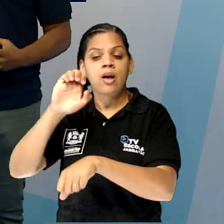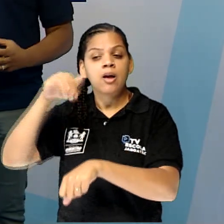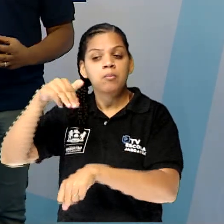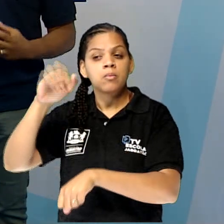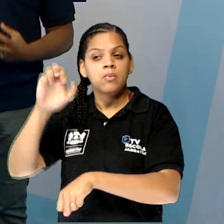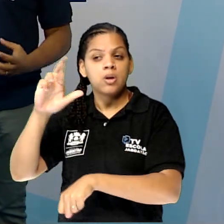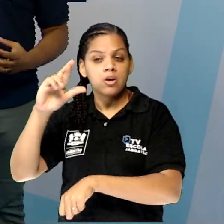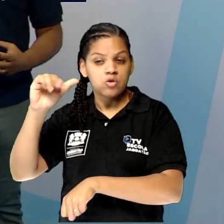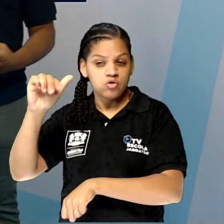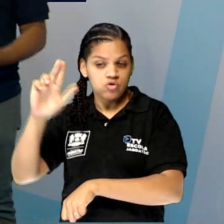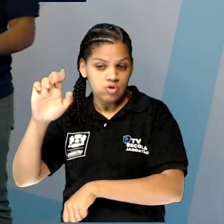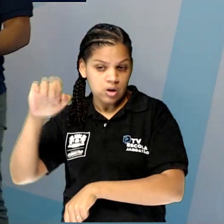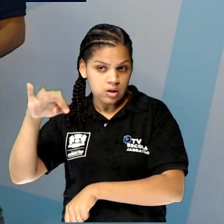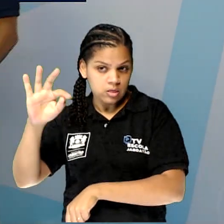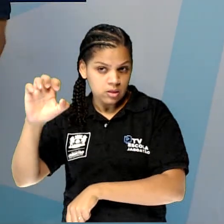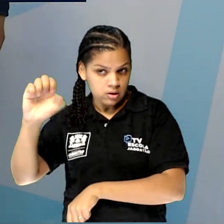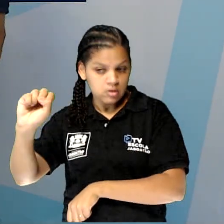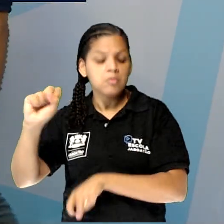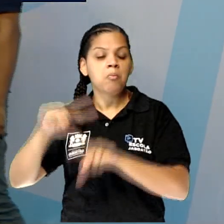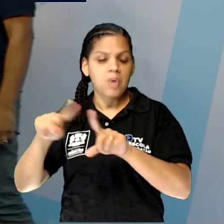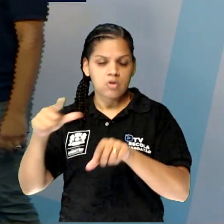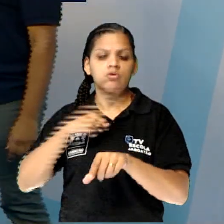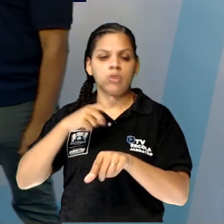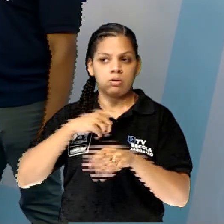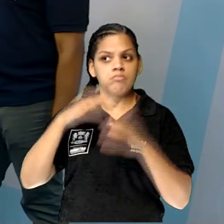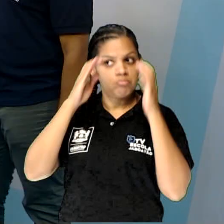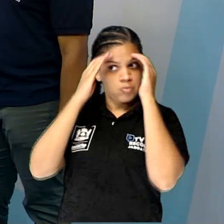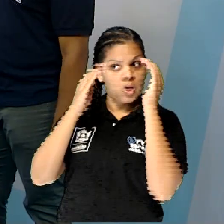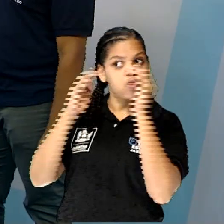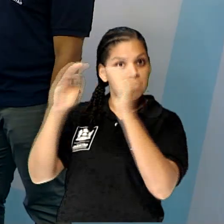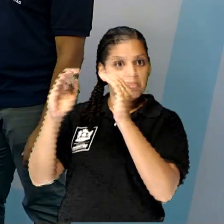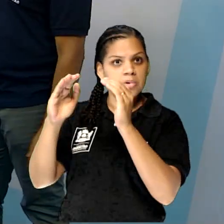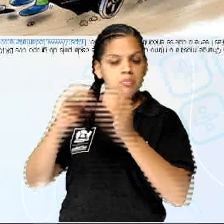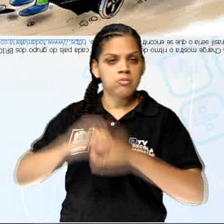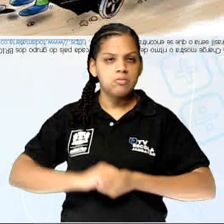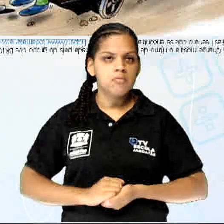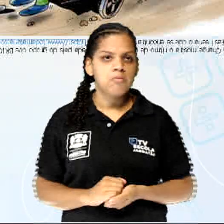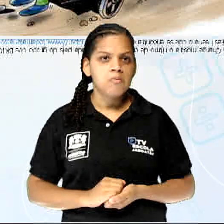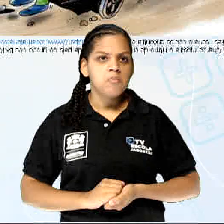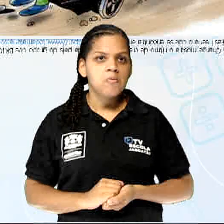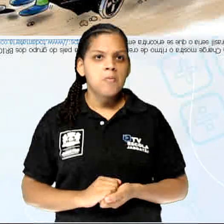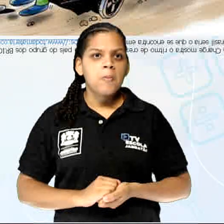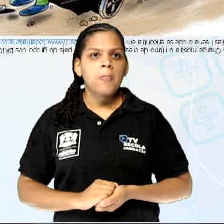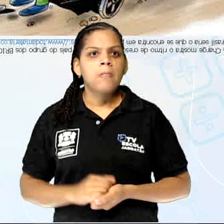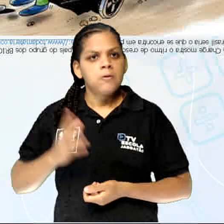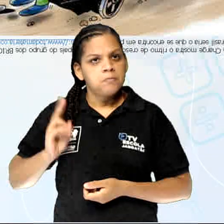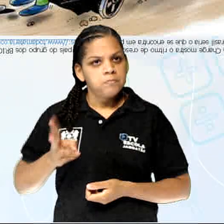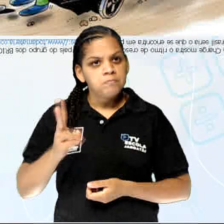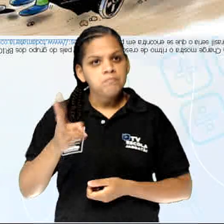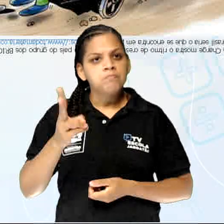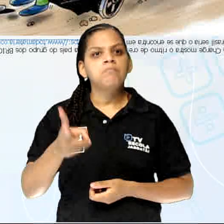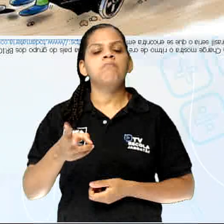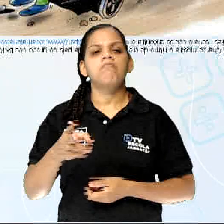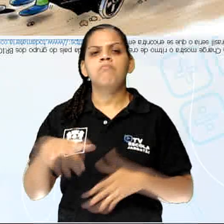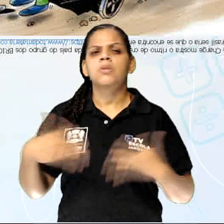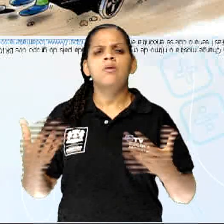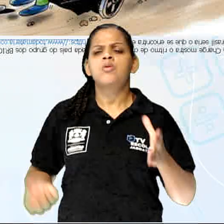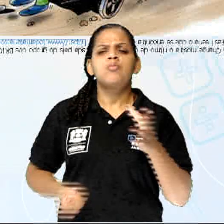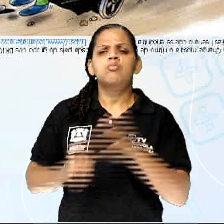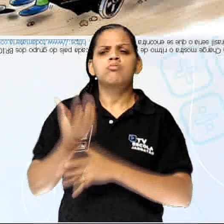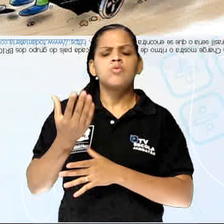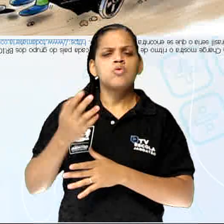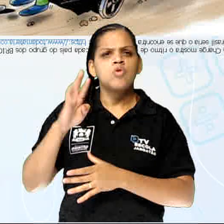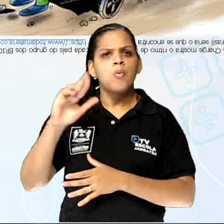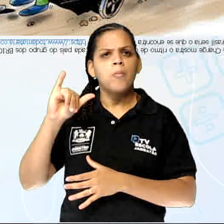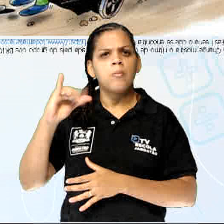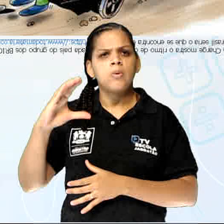esse respeito, esse grande respeito por esse grupo. Vamos dar uma continuidade aqui. Quando o BRICS foi fundado, o